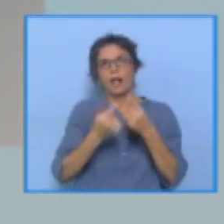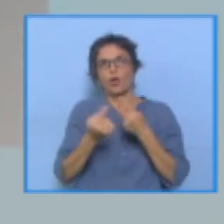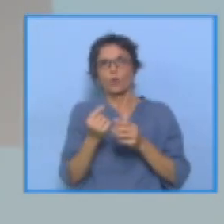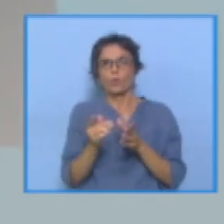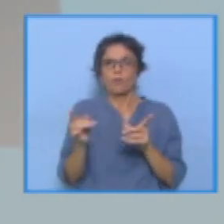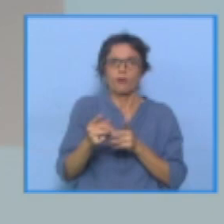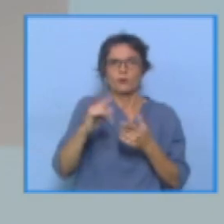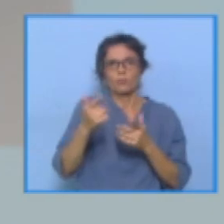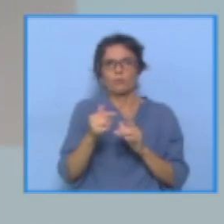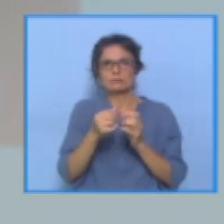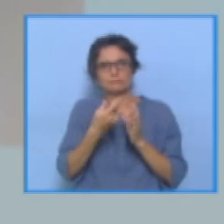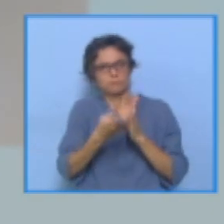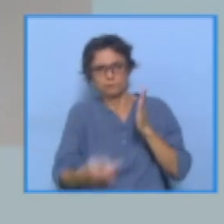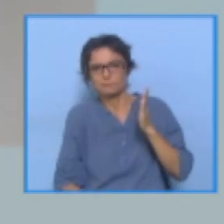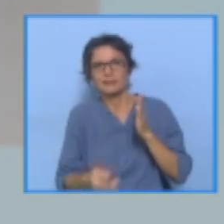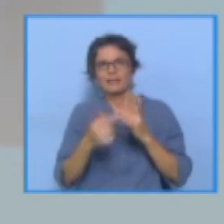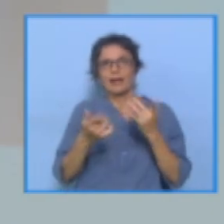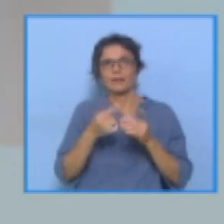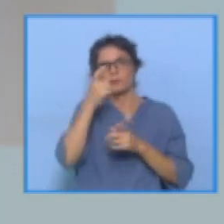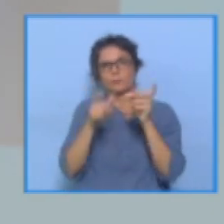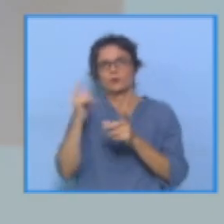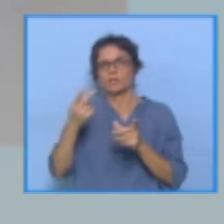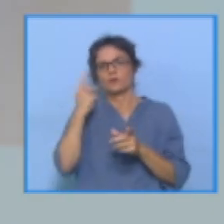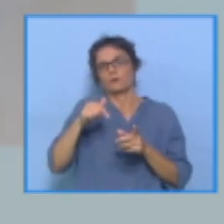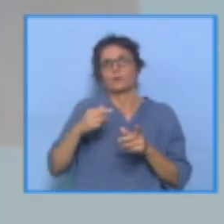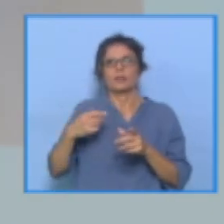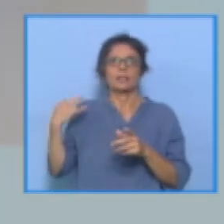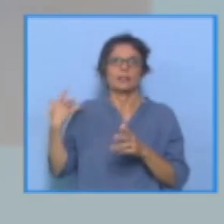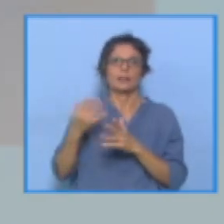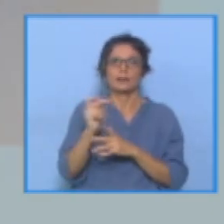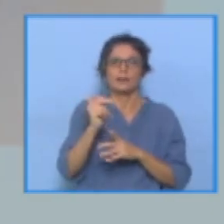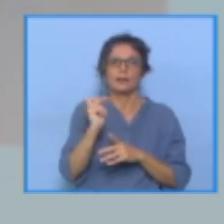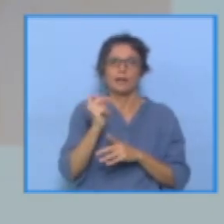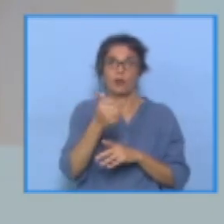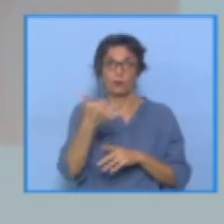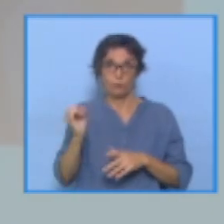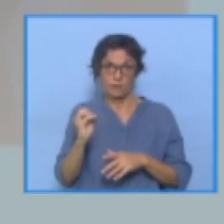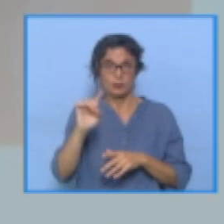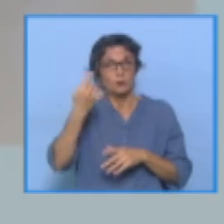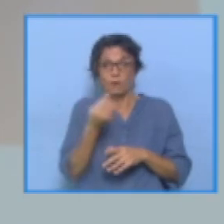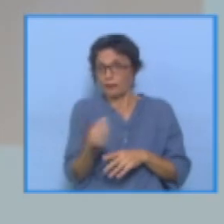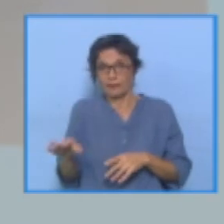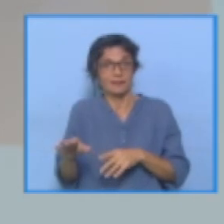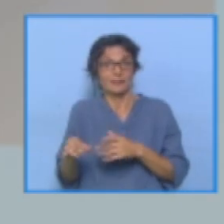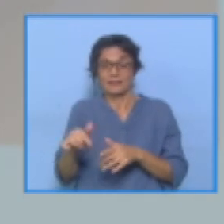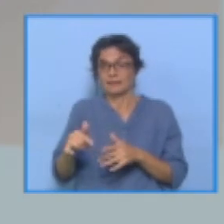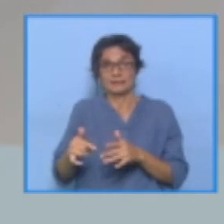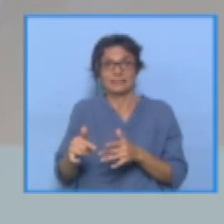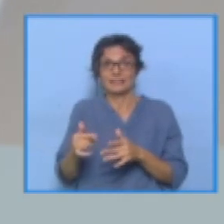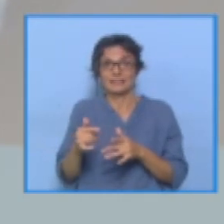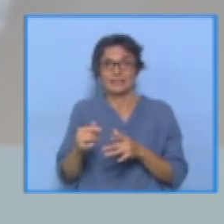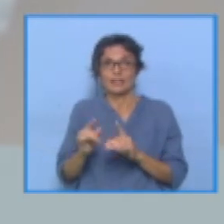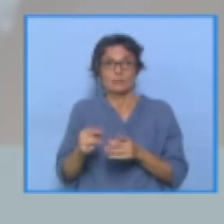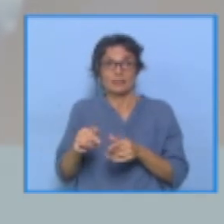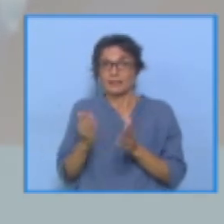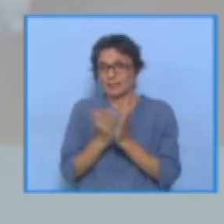mais curtas, algumas de pessoas que estão cá há 20 anos, outras de crianças que estão cá pequeninas de 10 anos a estudar, portanto temos